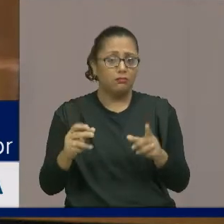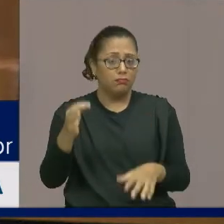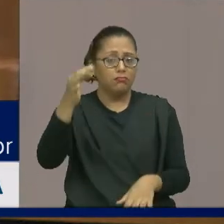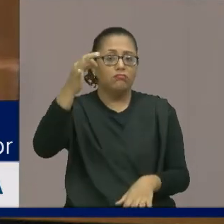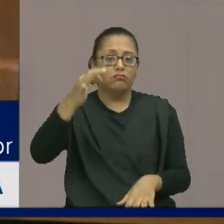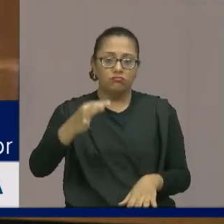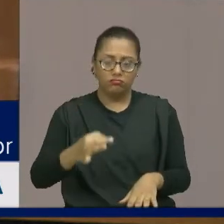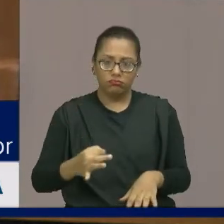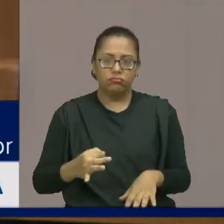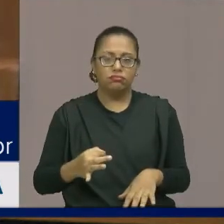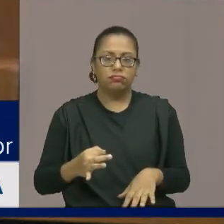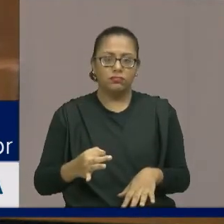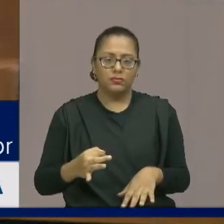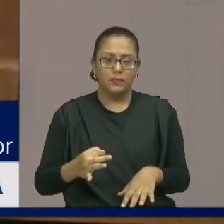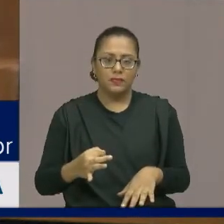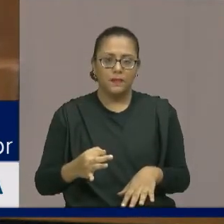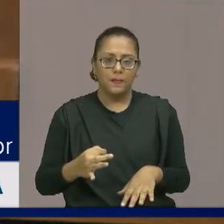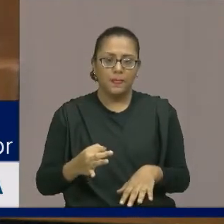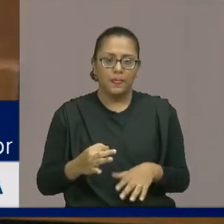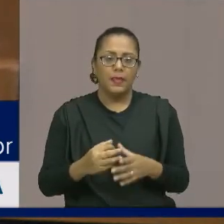Não é?